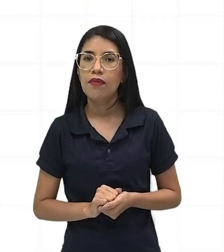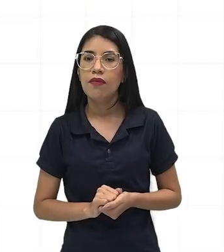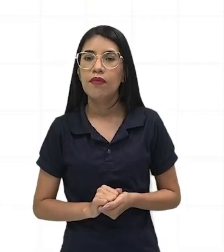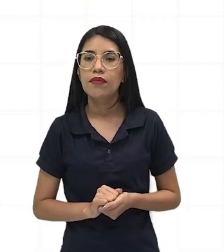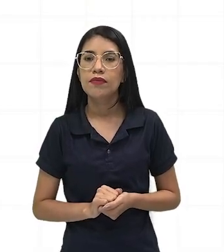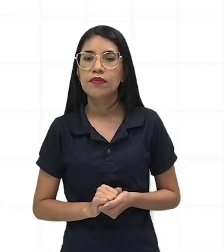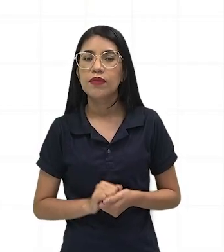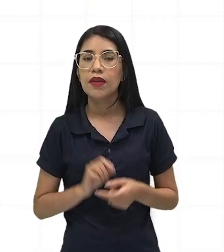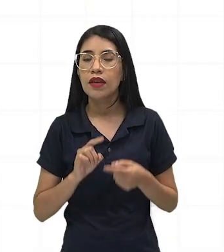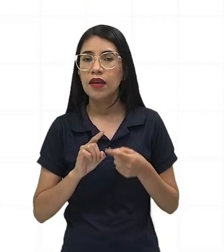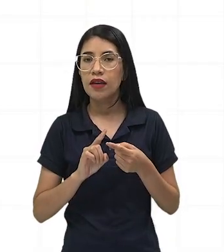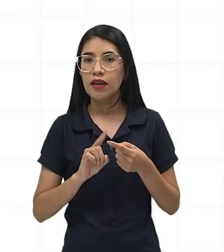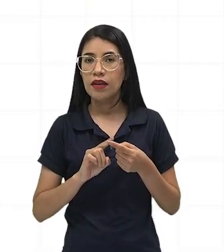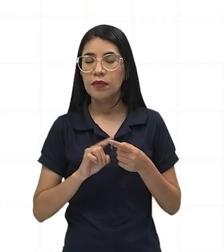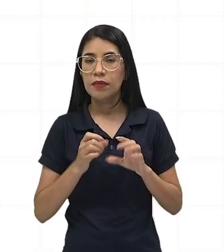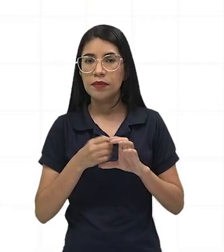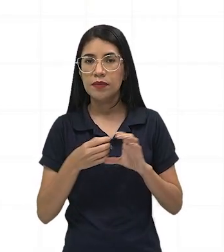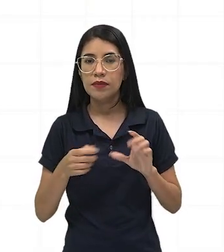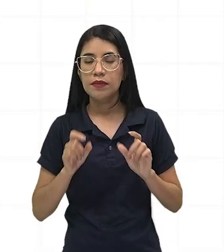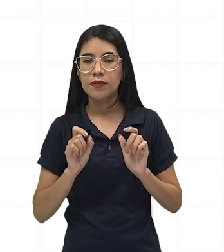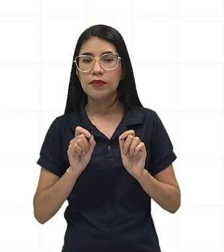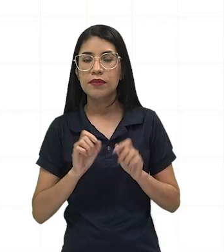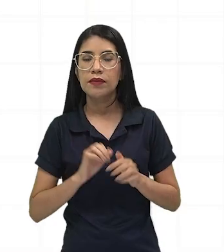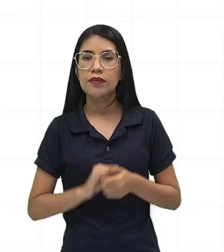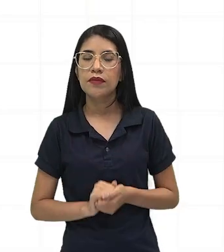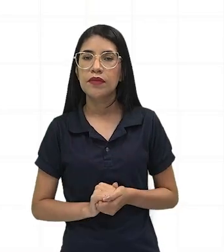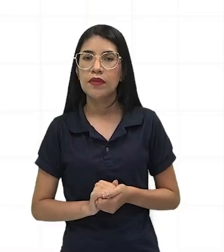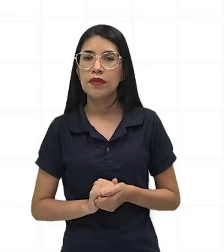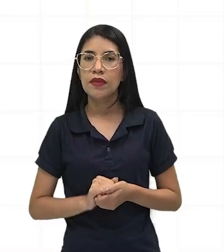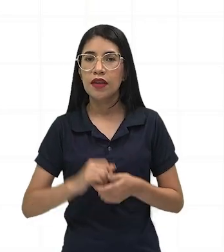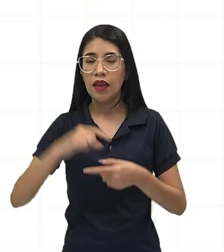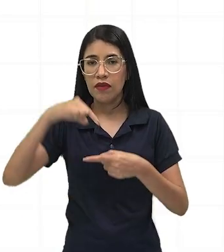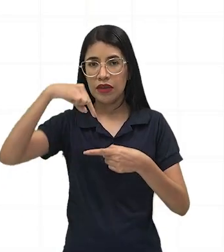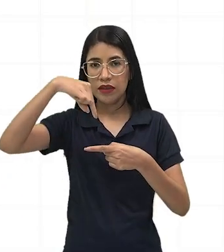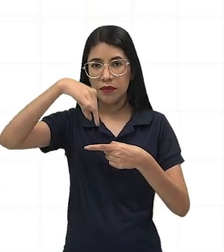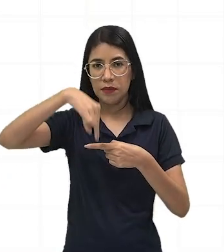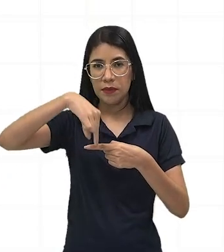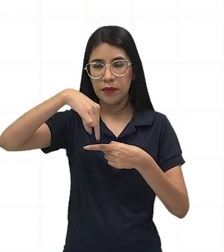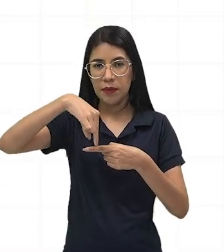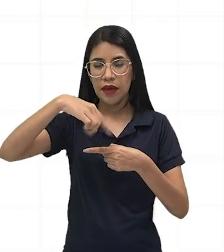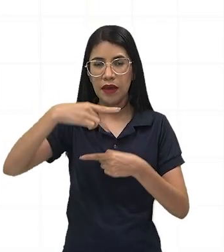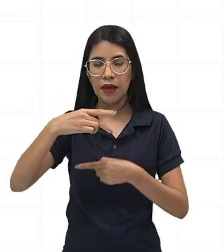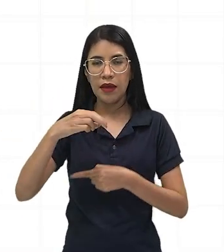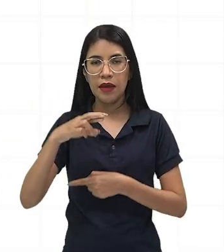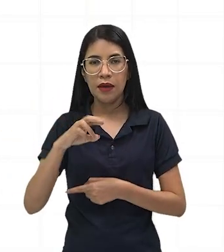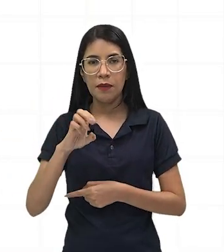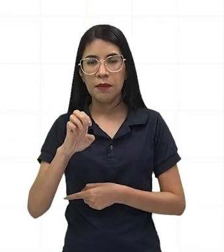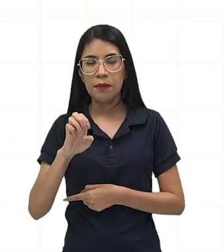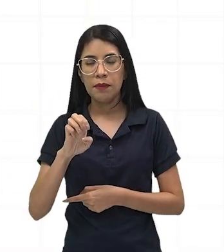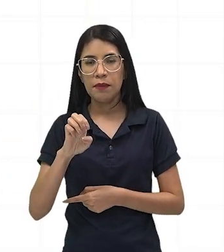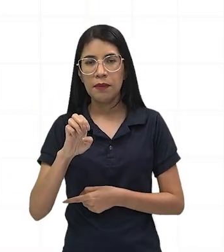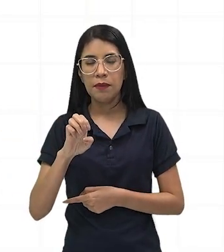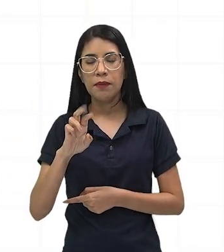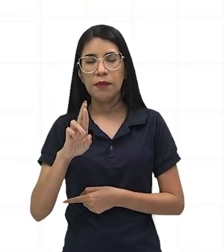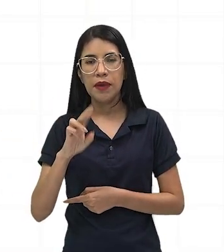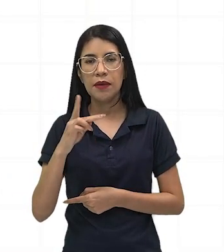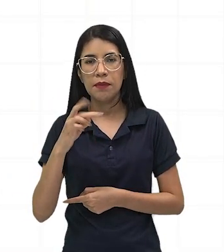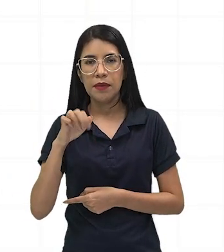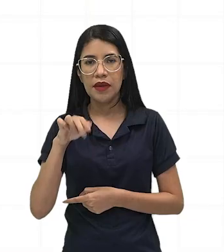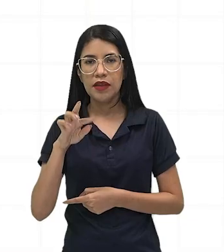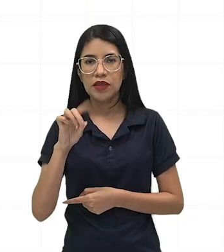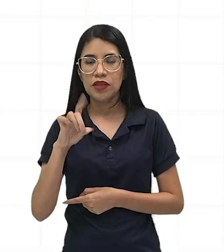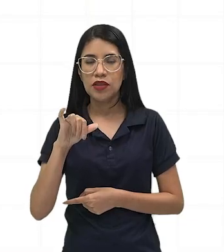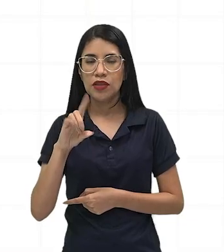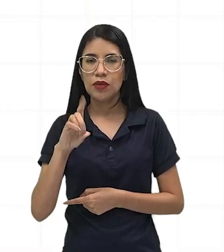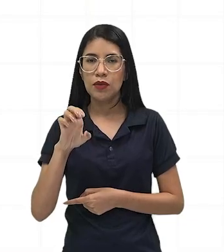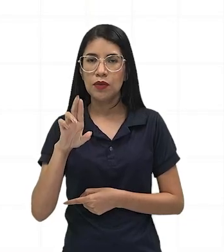Primeira característica, esta será perpendicular, ou seja, ela vai formar